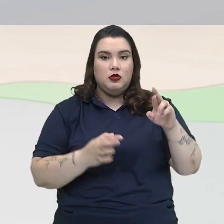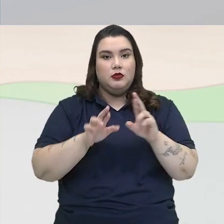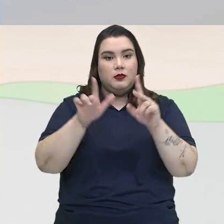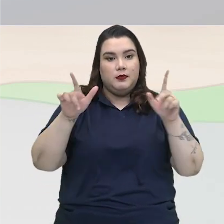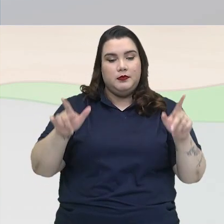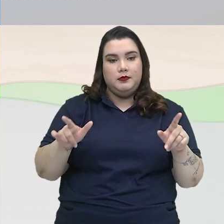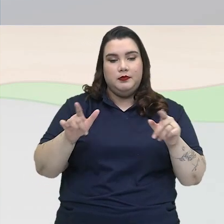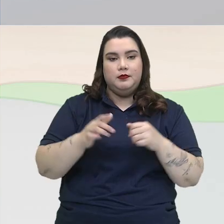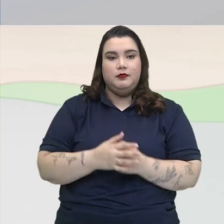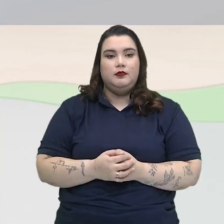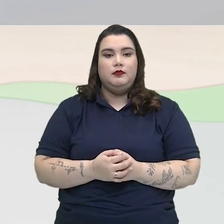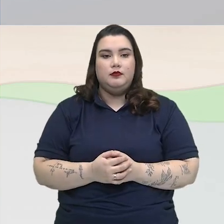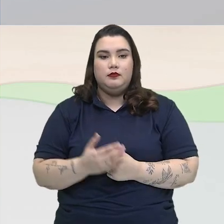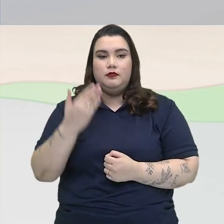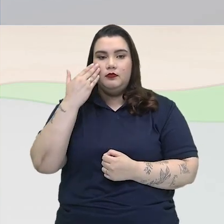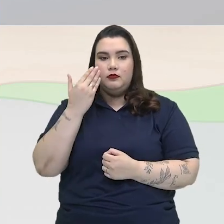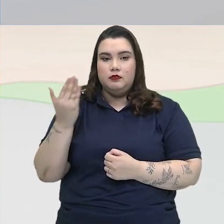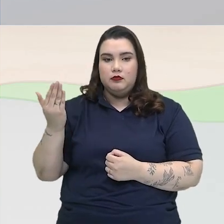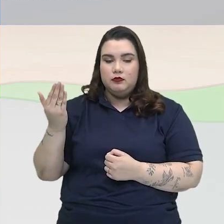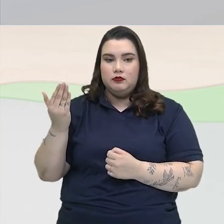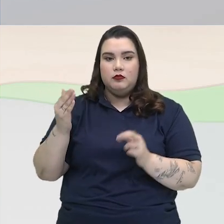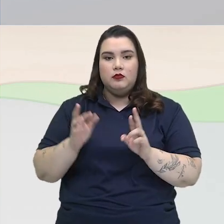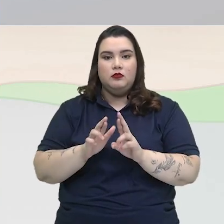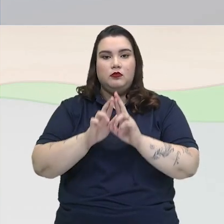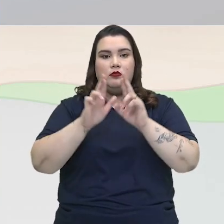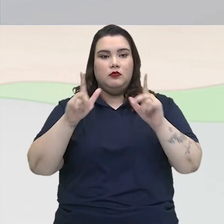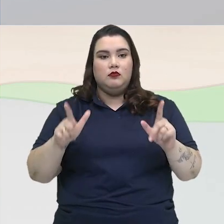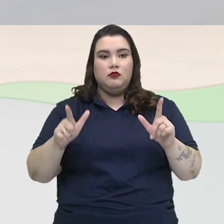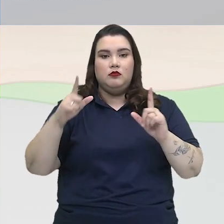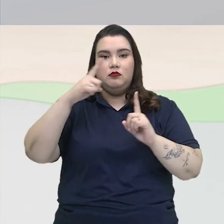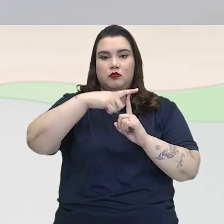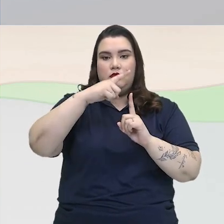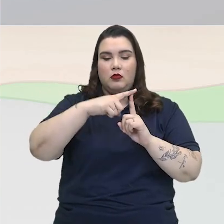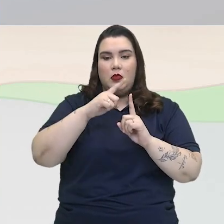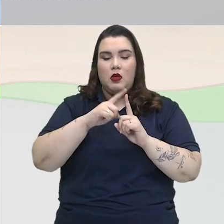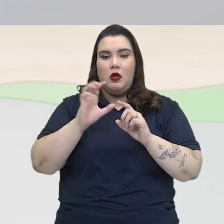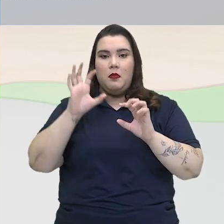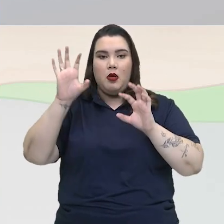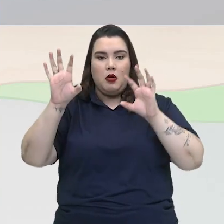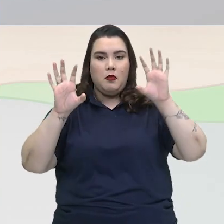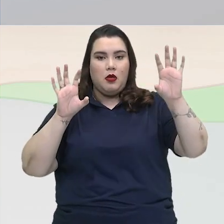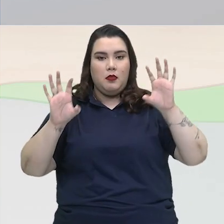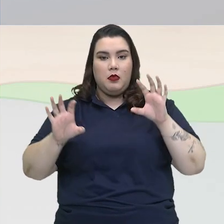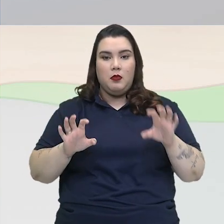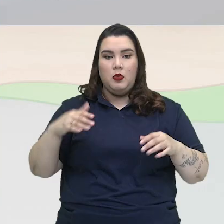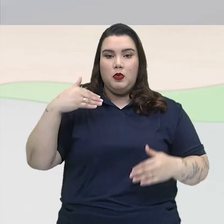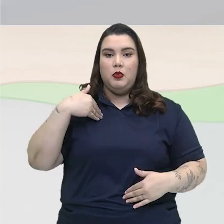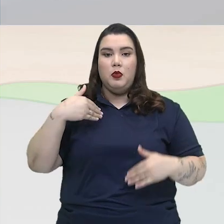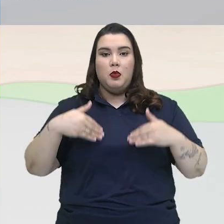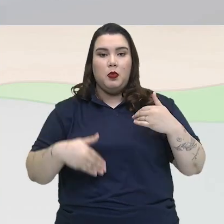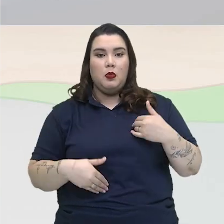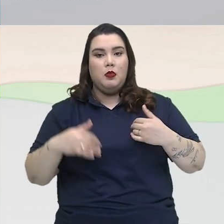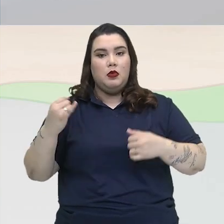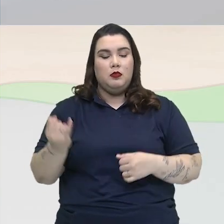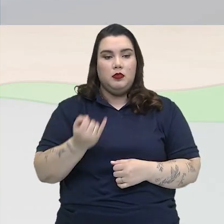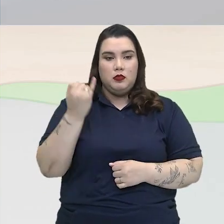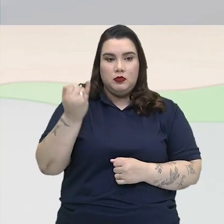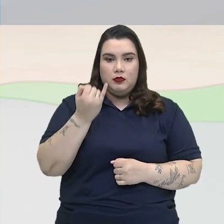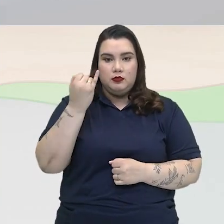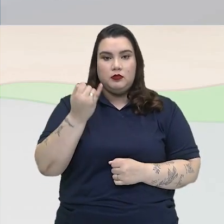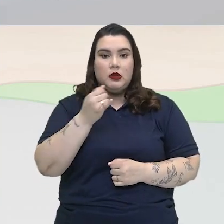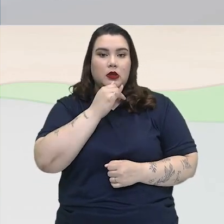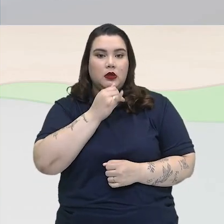aqui nós observamos isso, ó, diferentes pontos, né, muito importantes, a